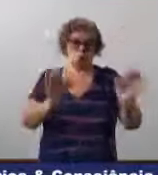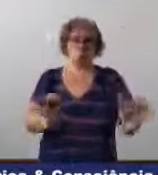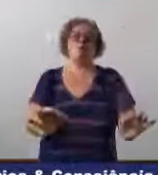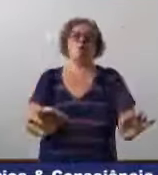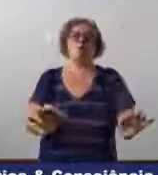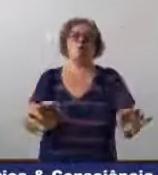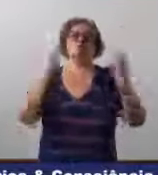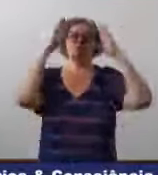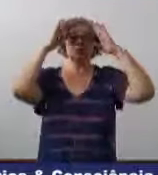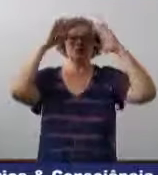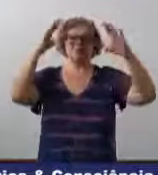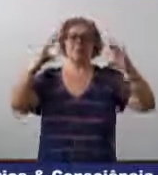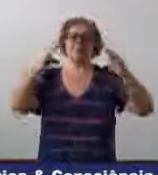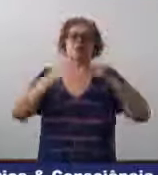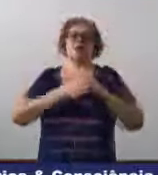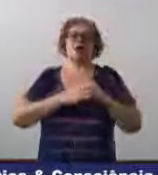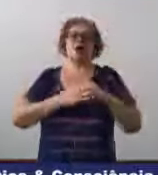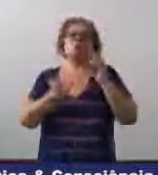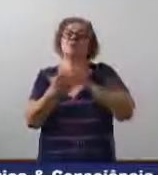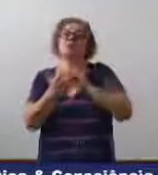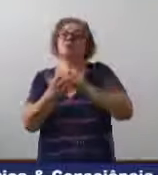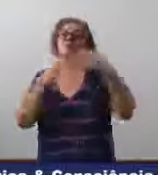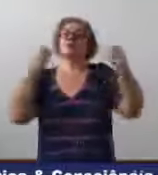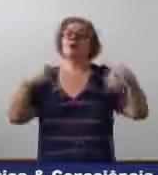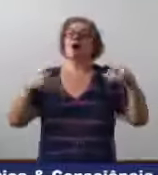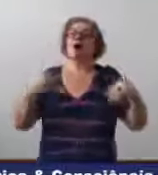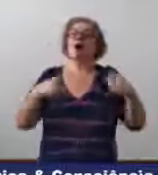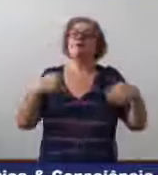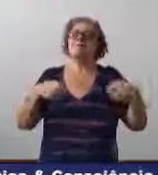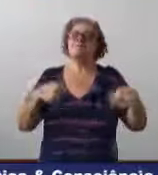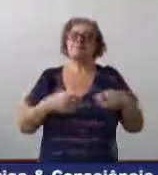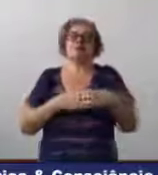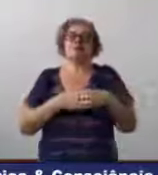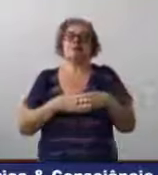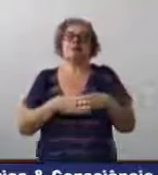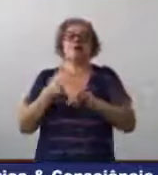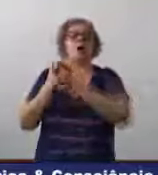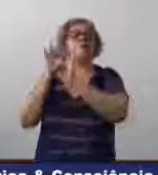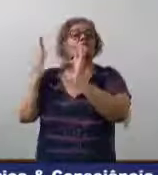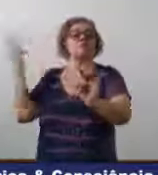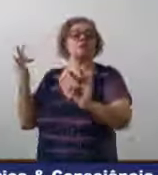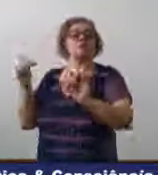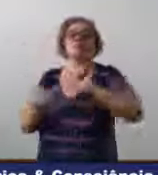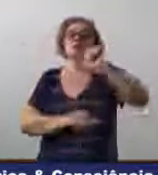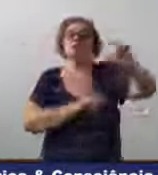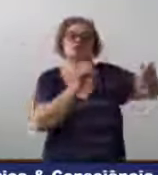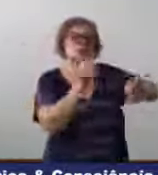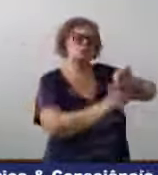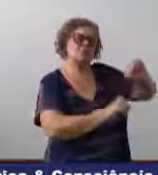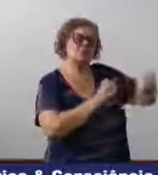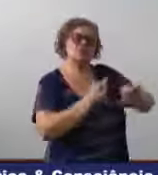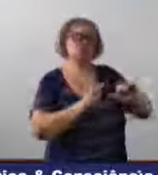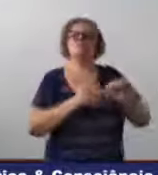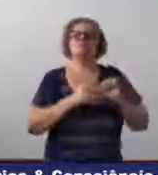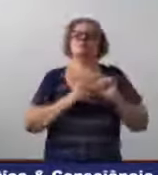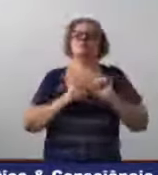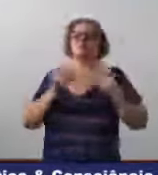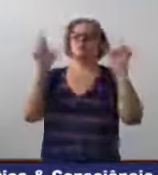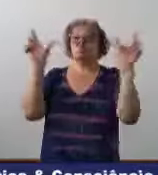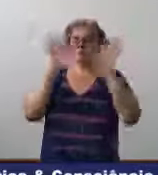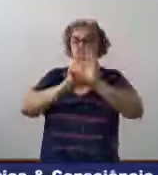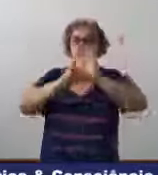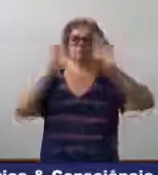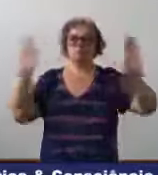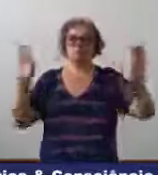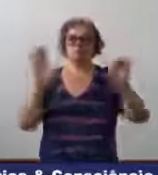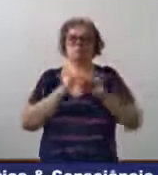posto e nós não tínhamos capacidade de intervenção. A física hoje muda completamente esse